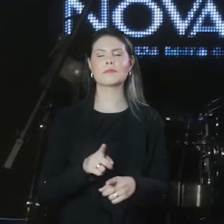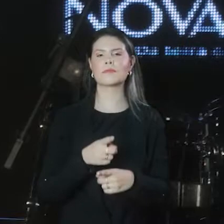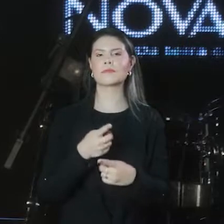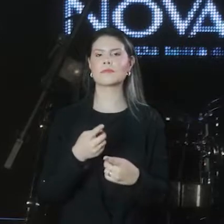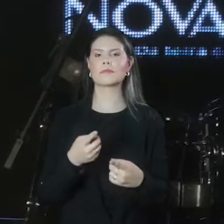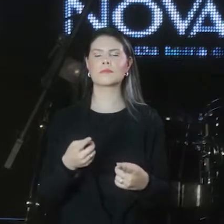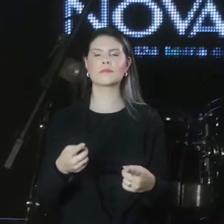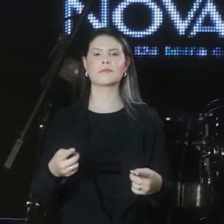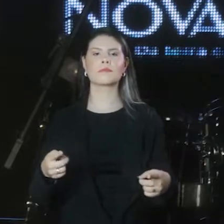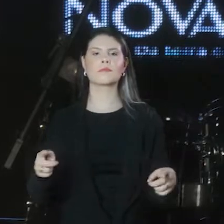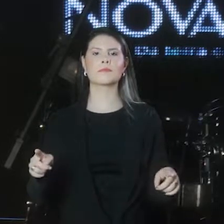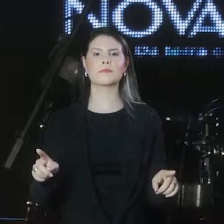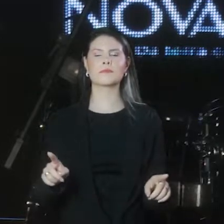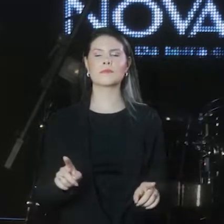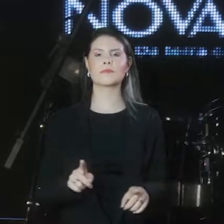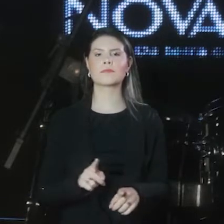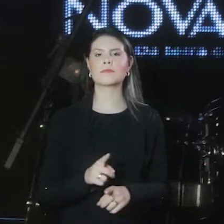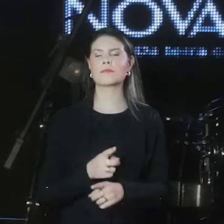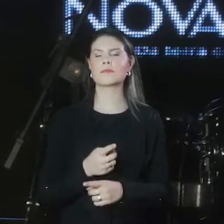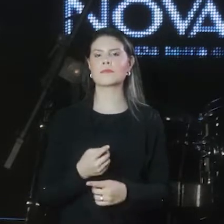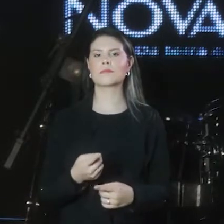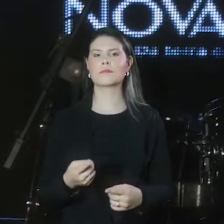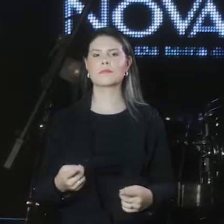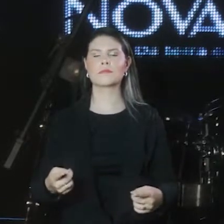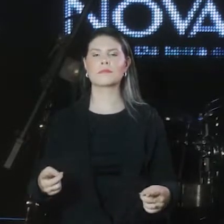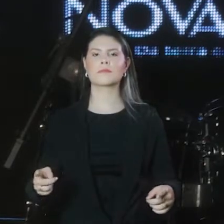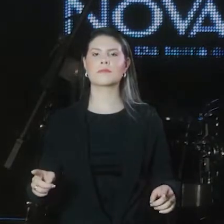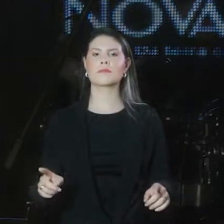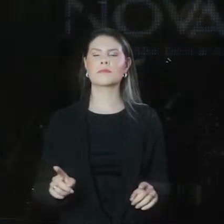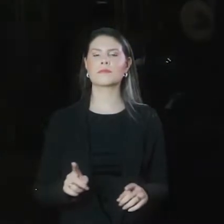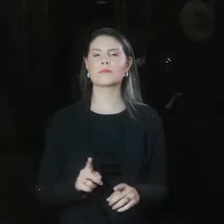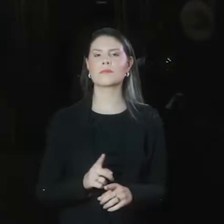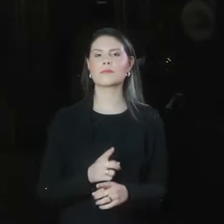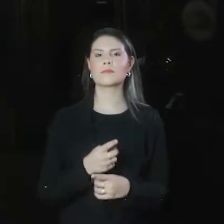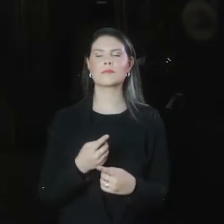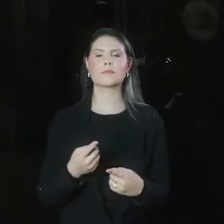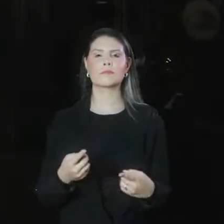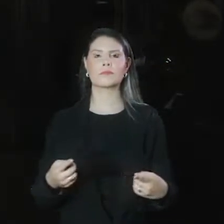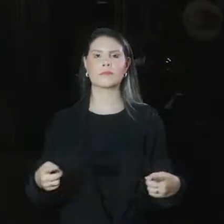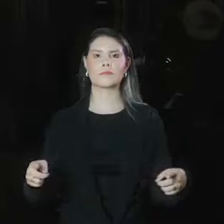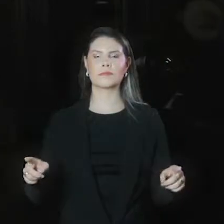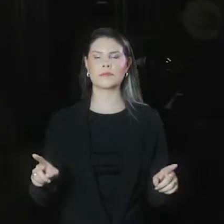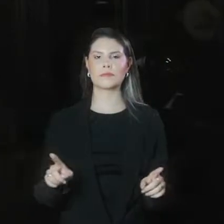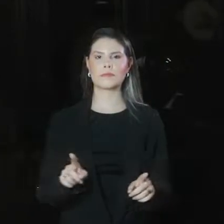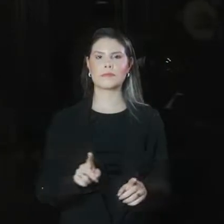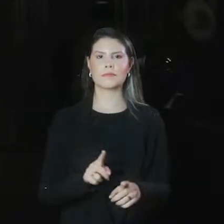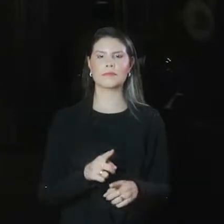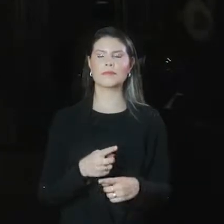Thank you.